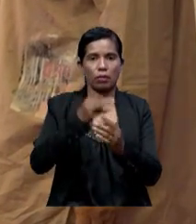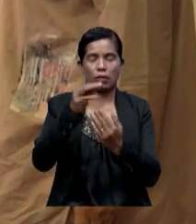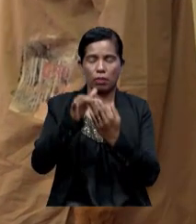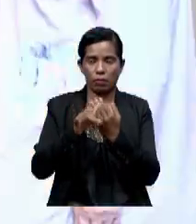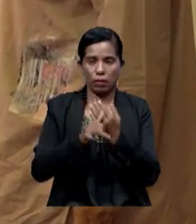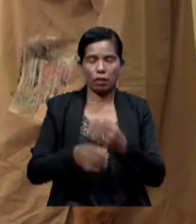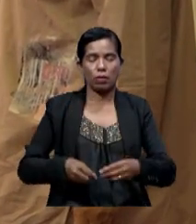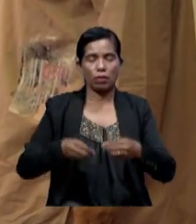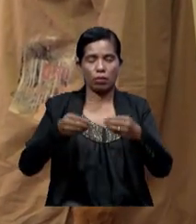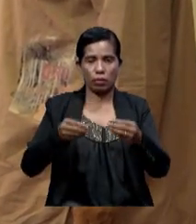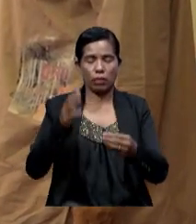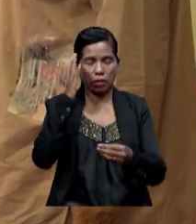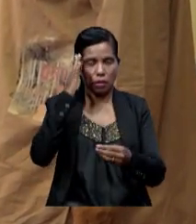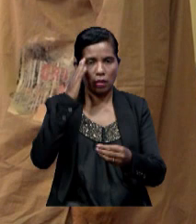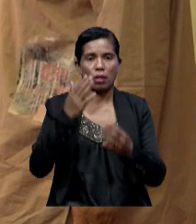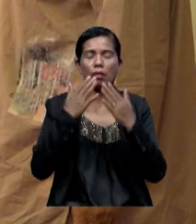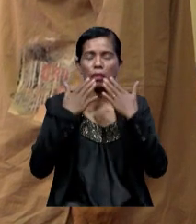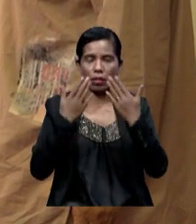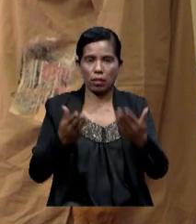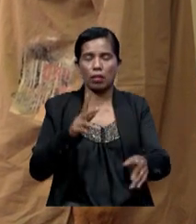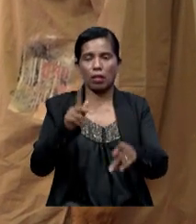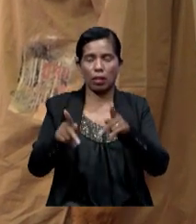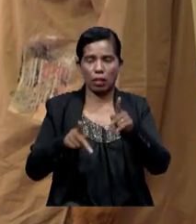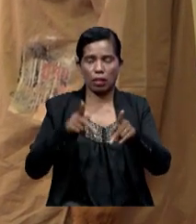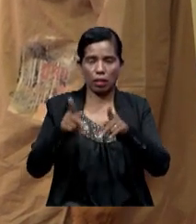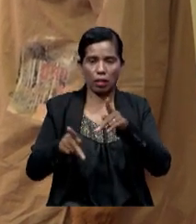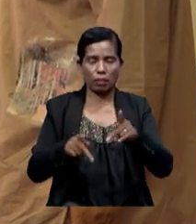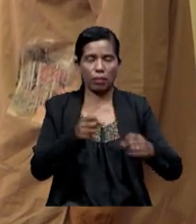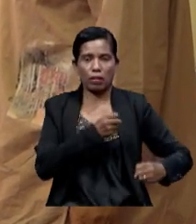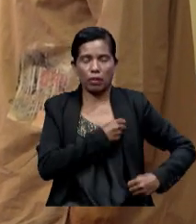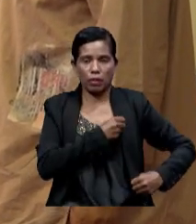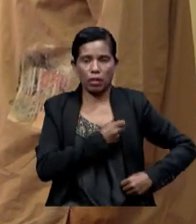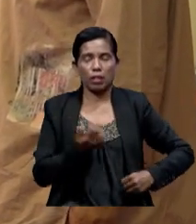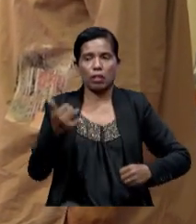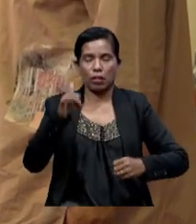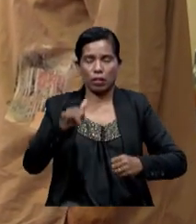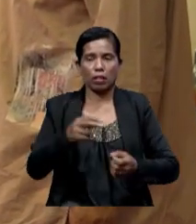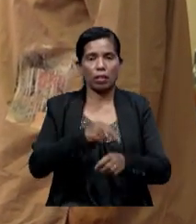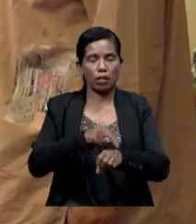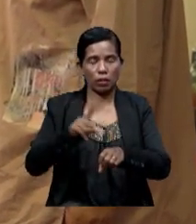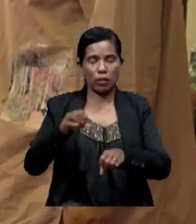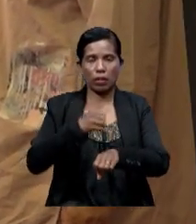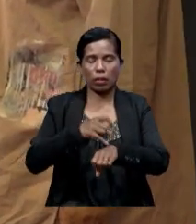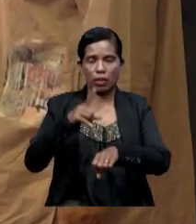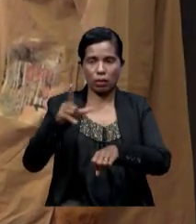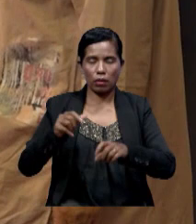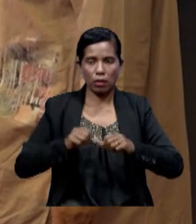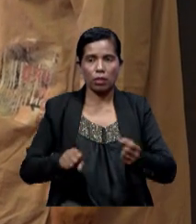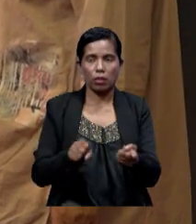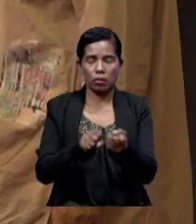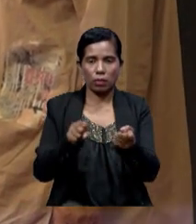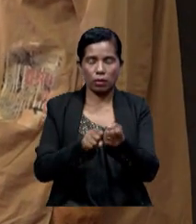atu for reconhecimento no agradece ba EMA Civil no pessoal militar Sira, nacional no internacional, nebe contribuiona